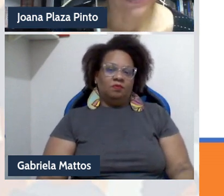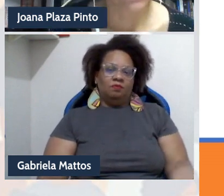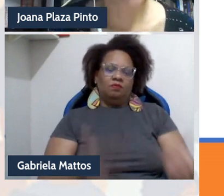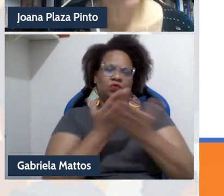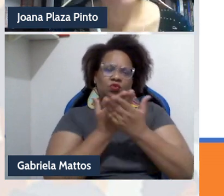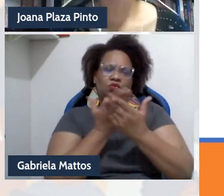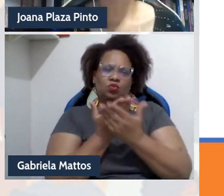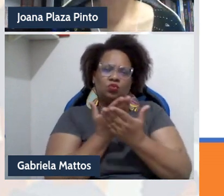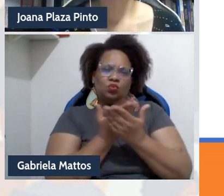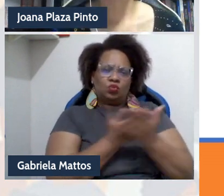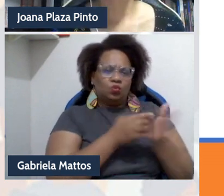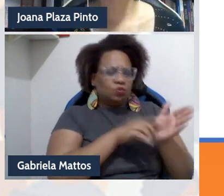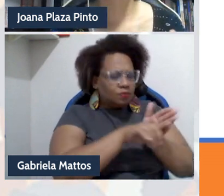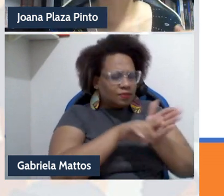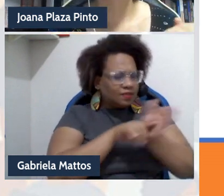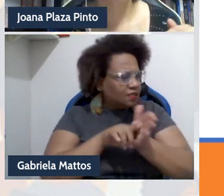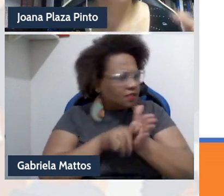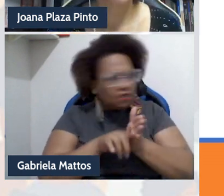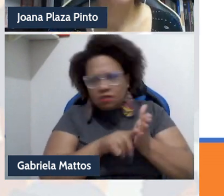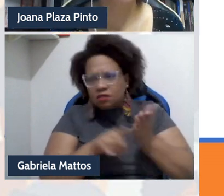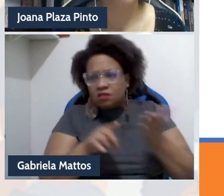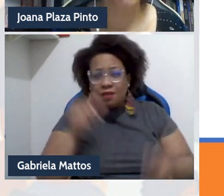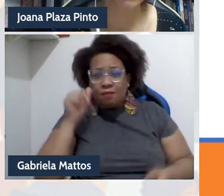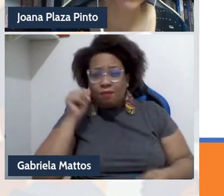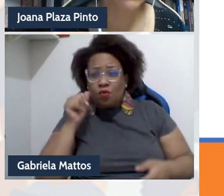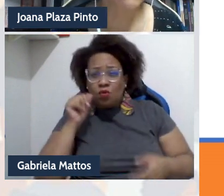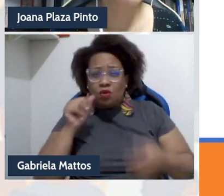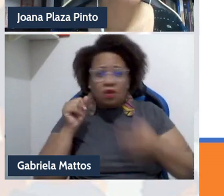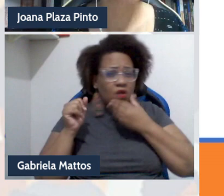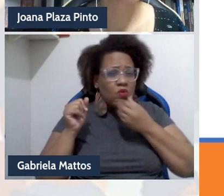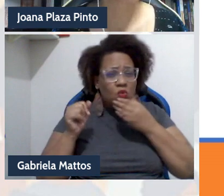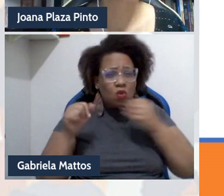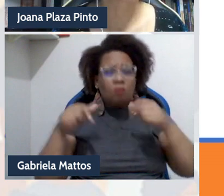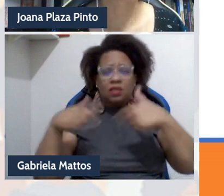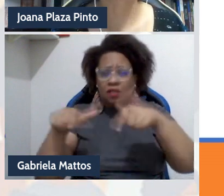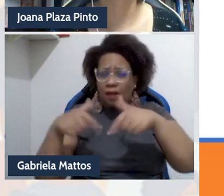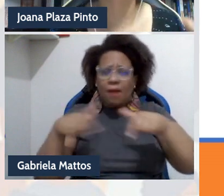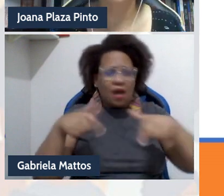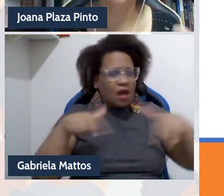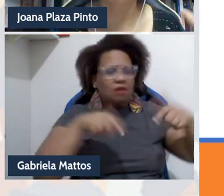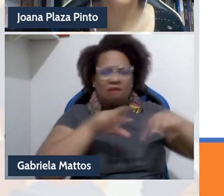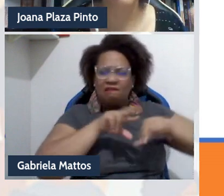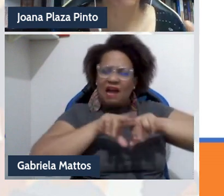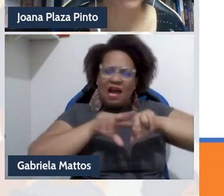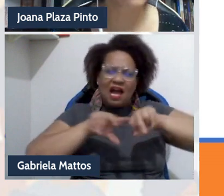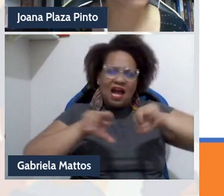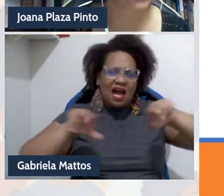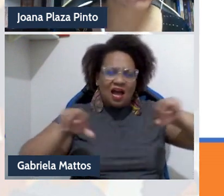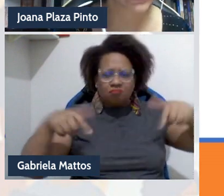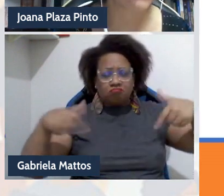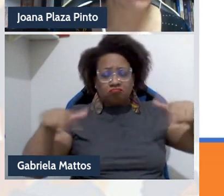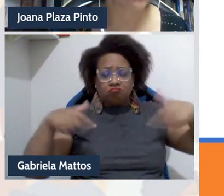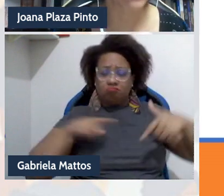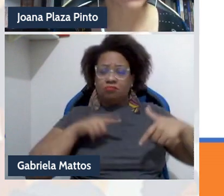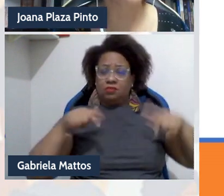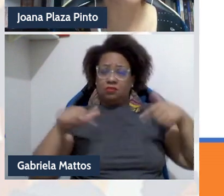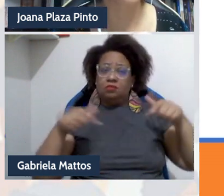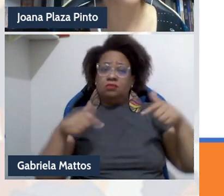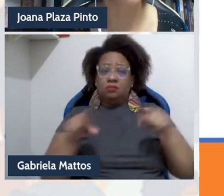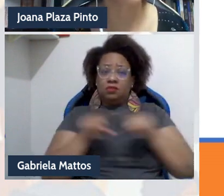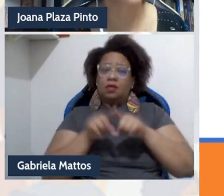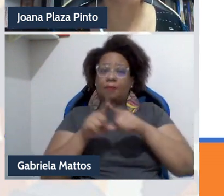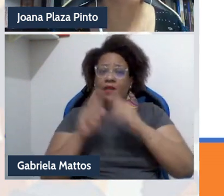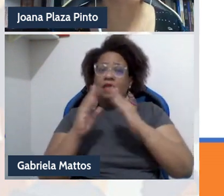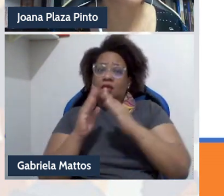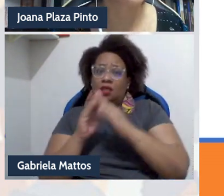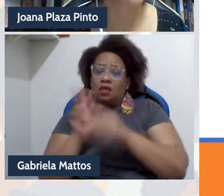mostrado é que as mulheres e os homens vivenciam funções múltiplas, também compartilham de tarefas domésticas,